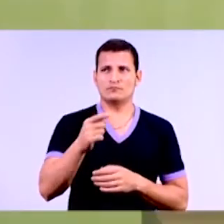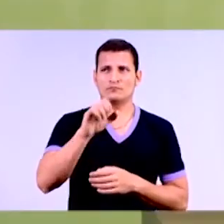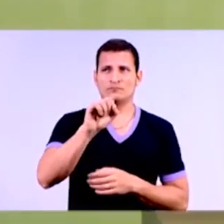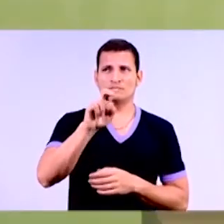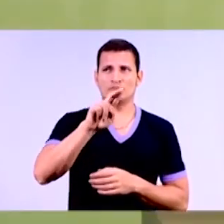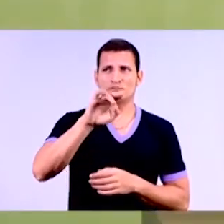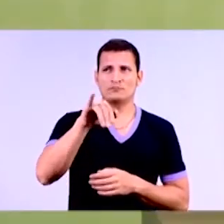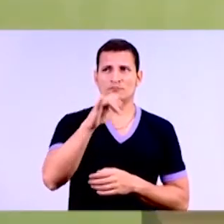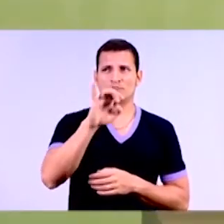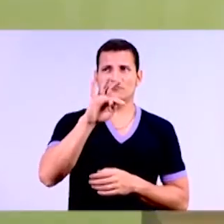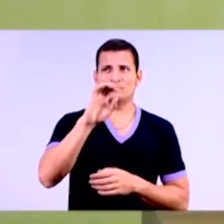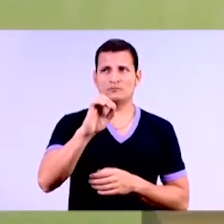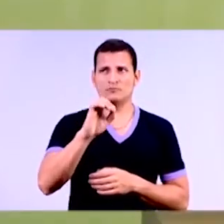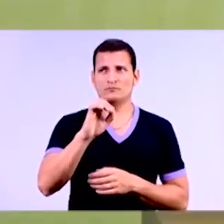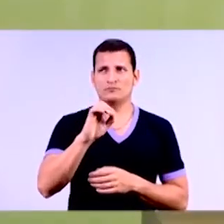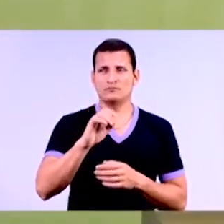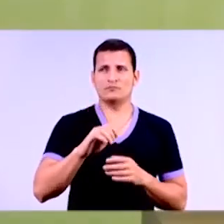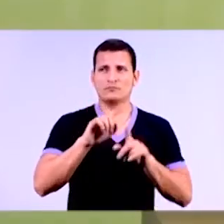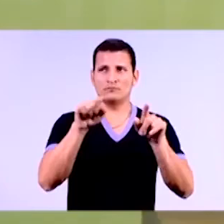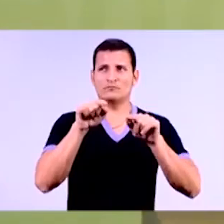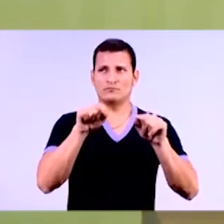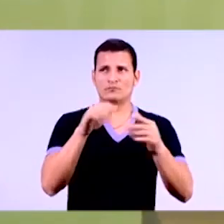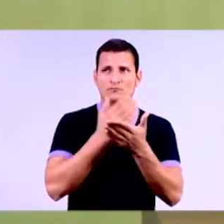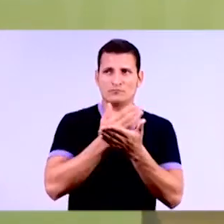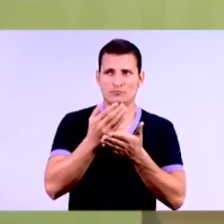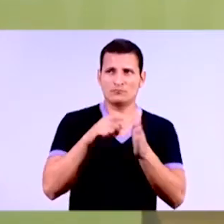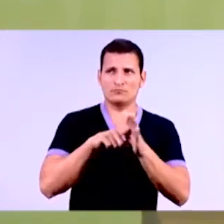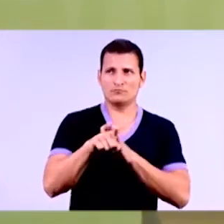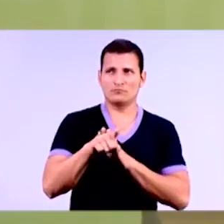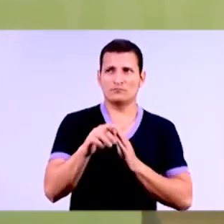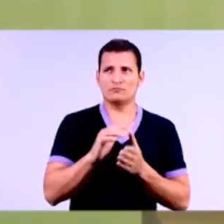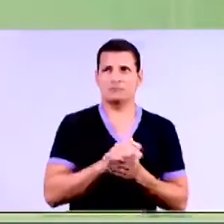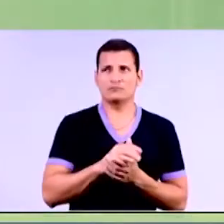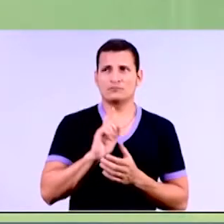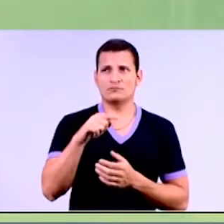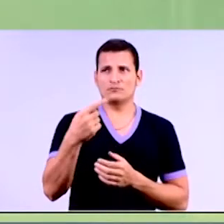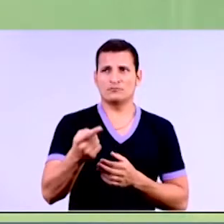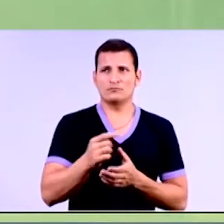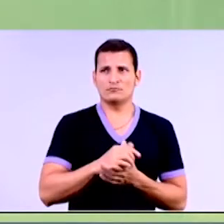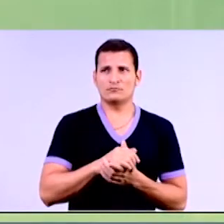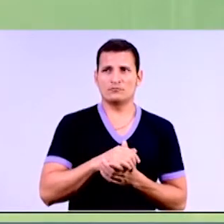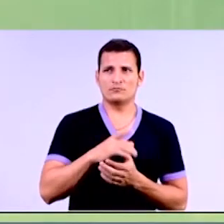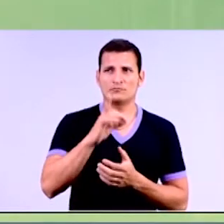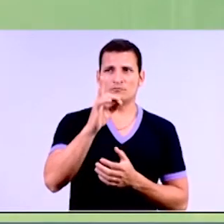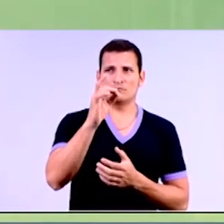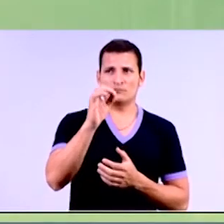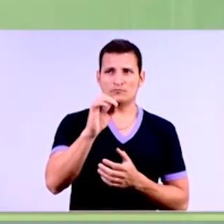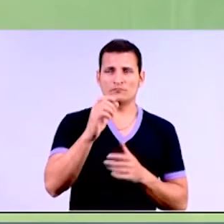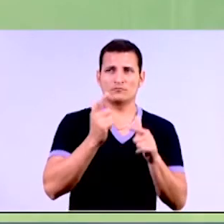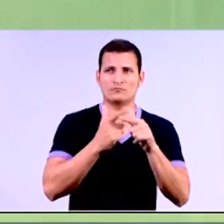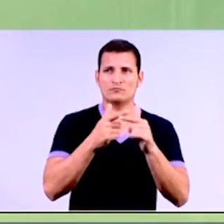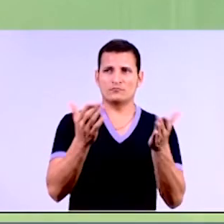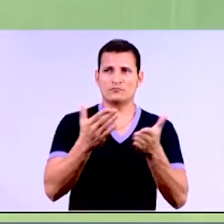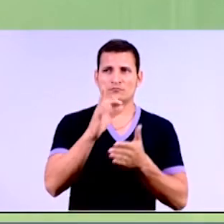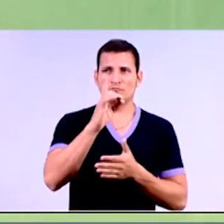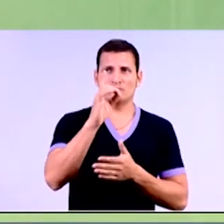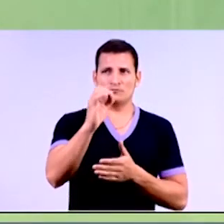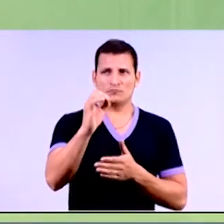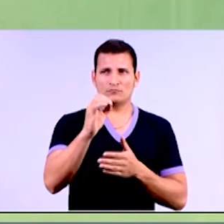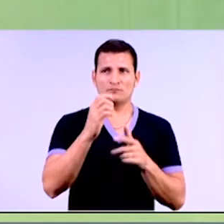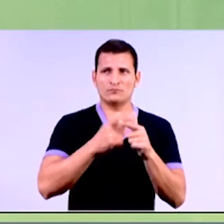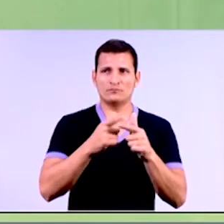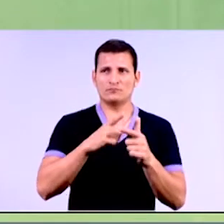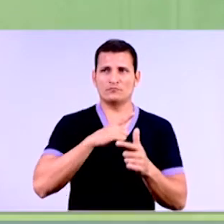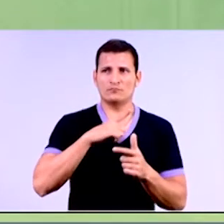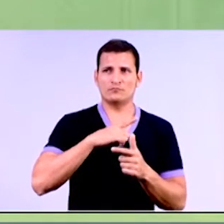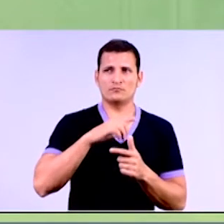na interrogativa ele inicia a pergunta. Próximo, do you go to the World Cup? Por que que agora é do? Porque eu tenho o